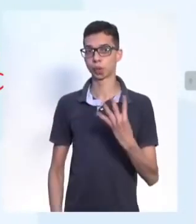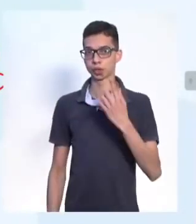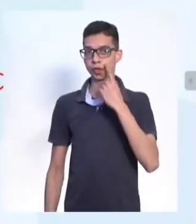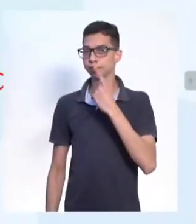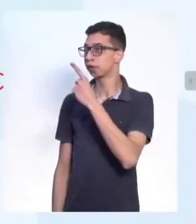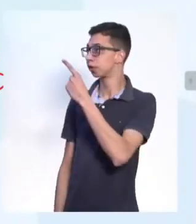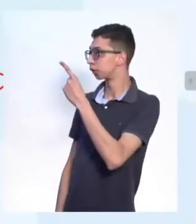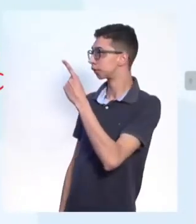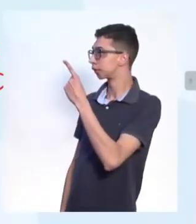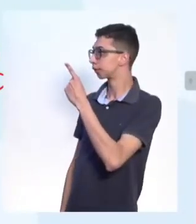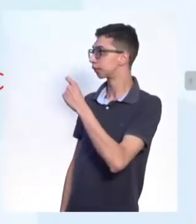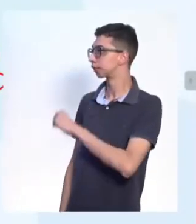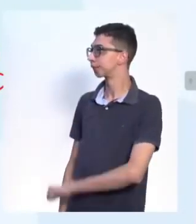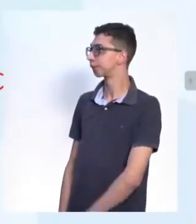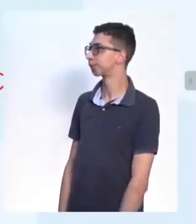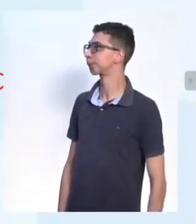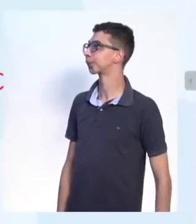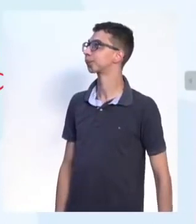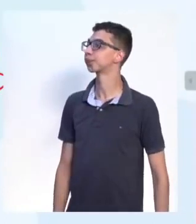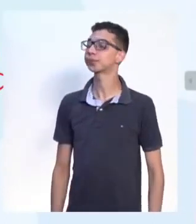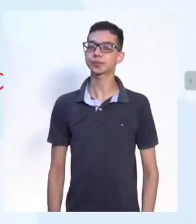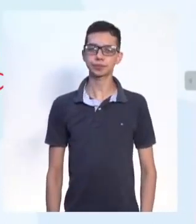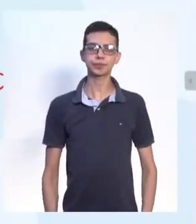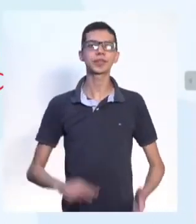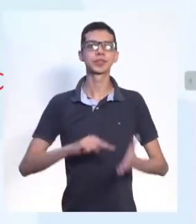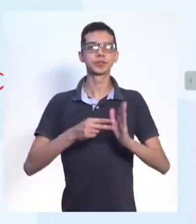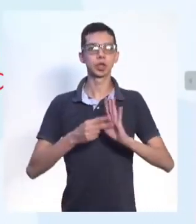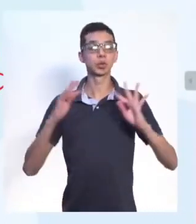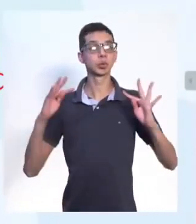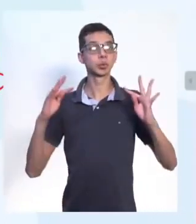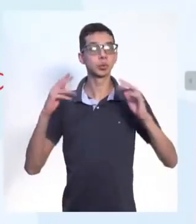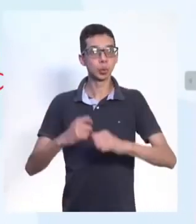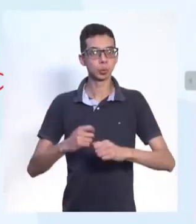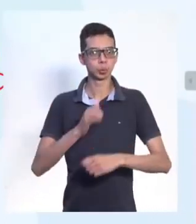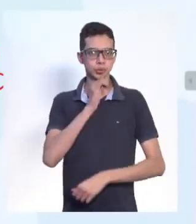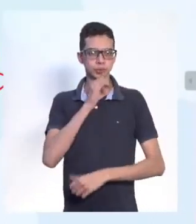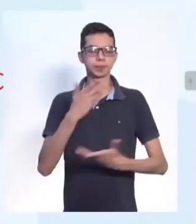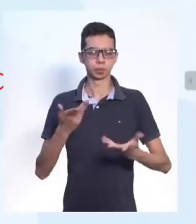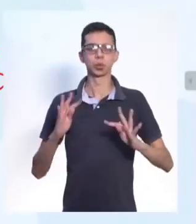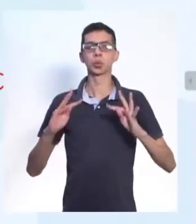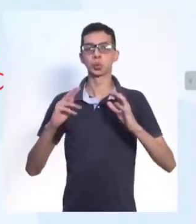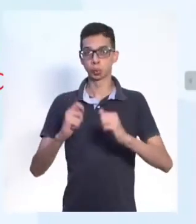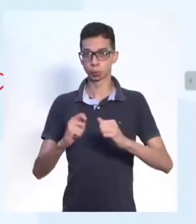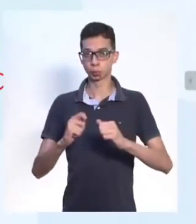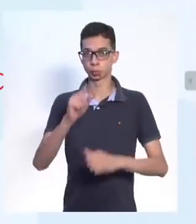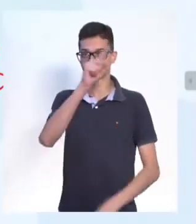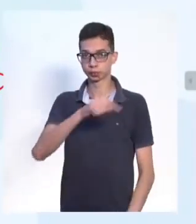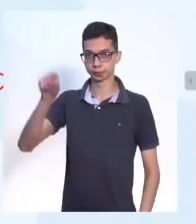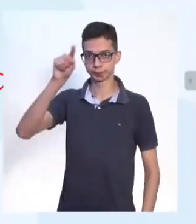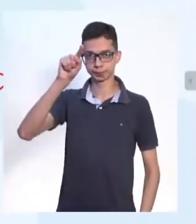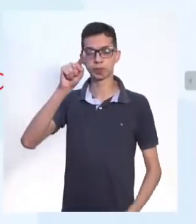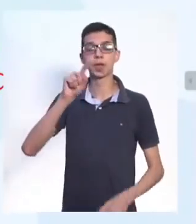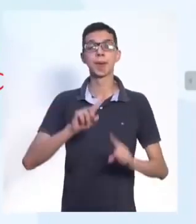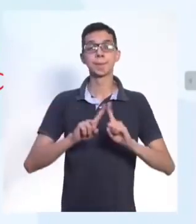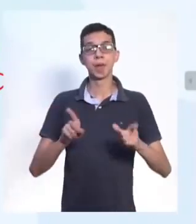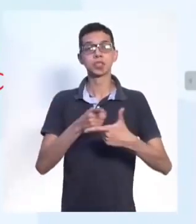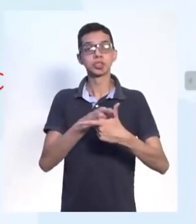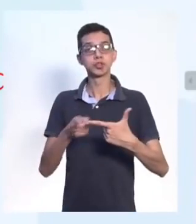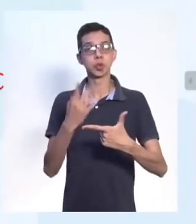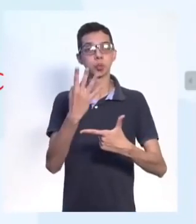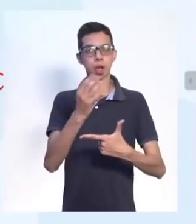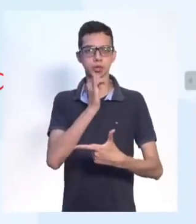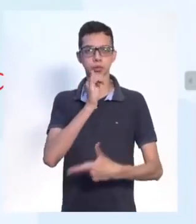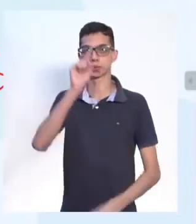ali, digamos que é o meu todo. Então, meu todo, eu dividi ele em 4 partes, não é isso? Perfeito.